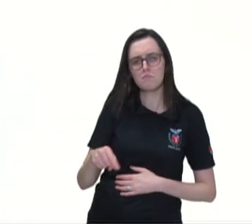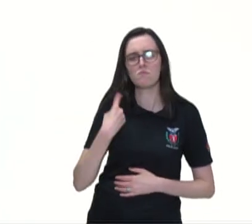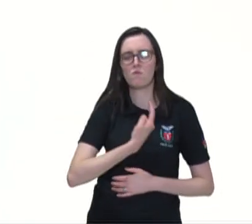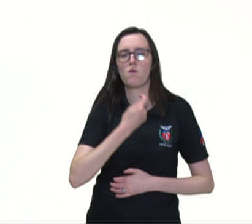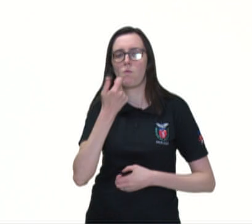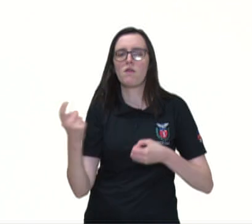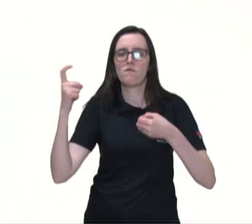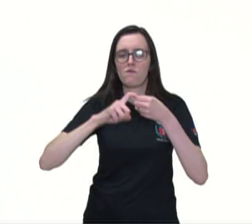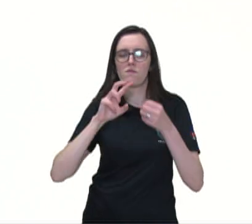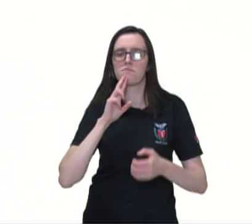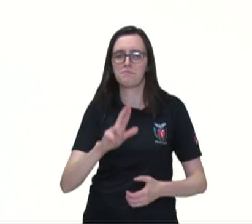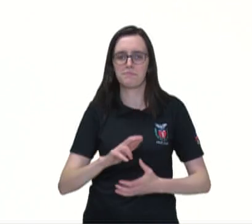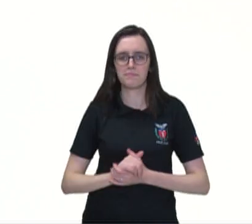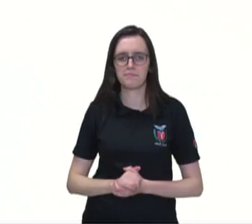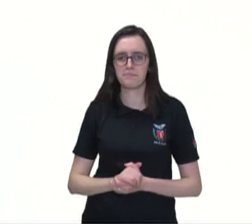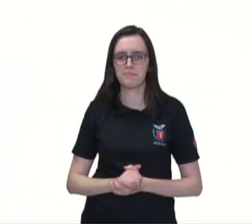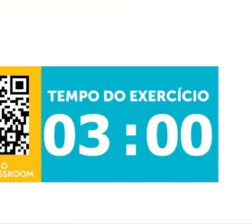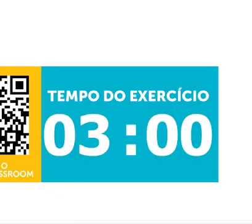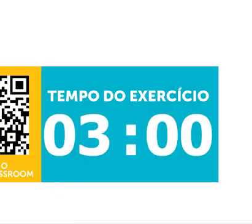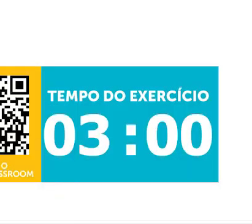a gente já volta com a resposta.